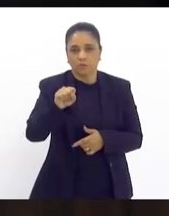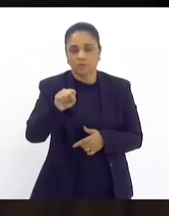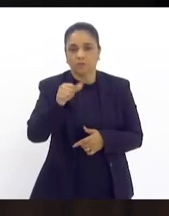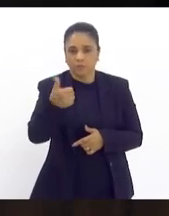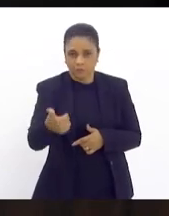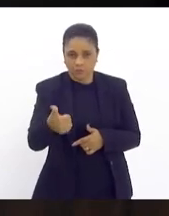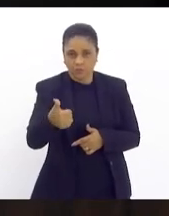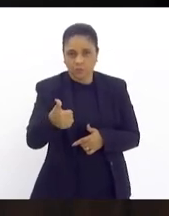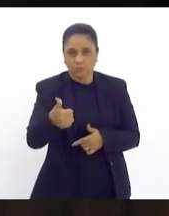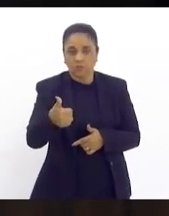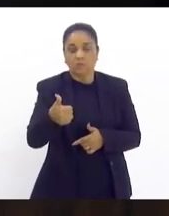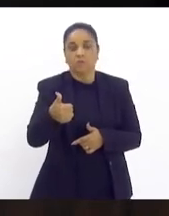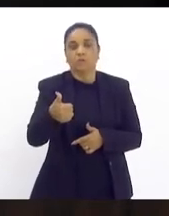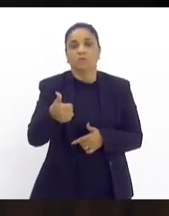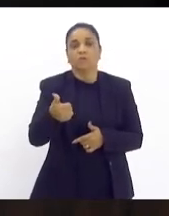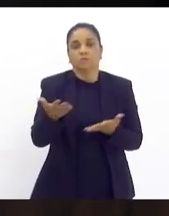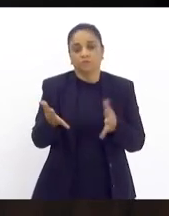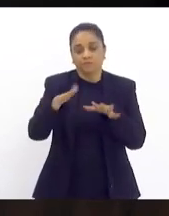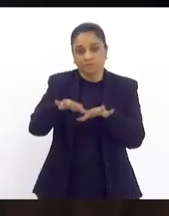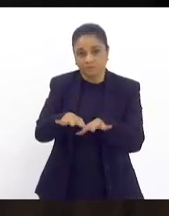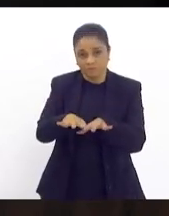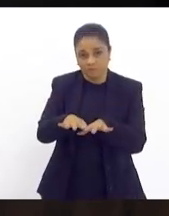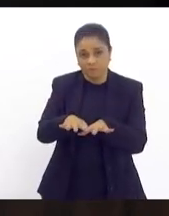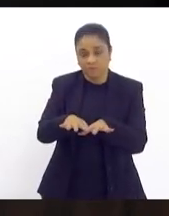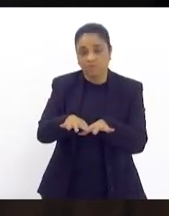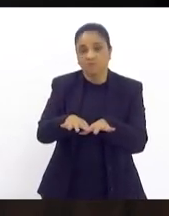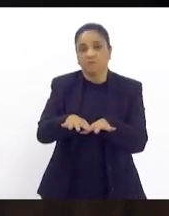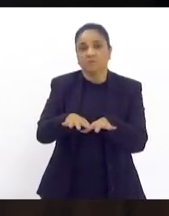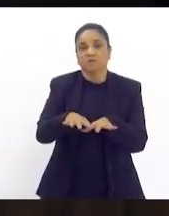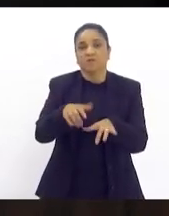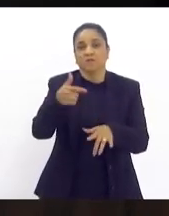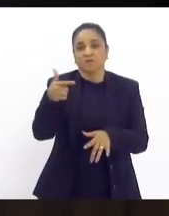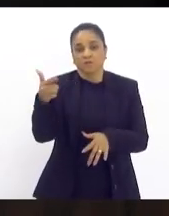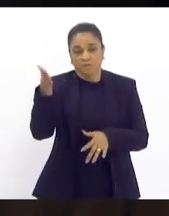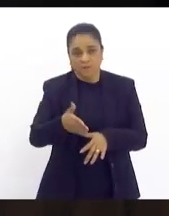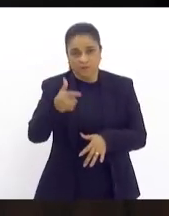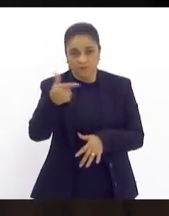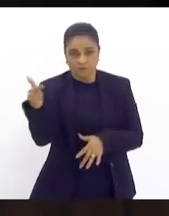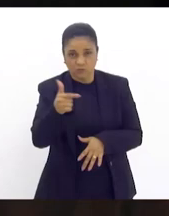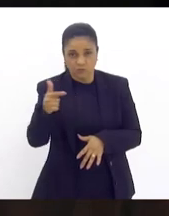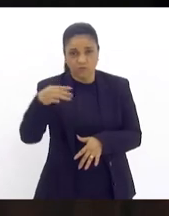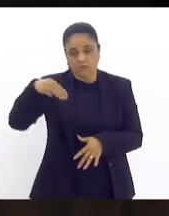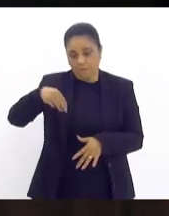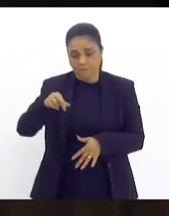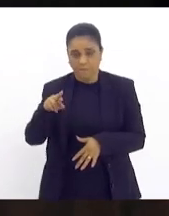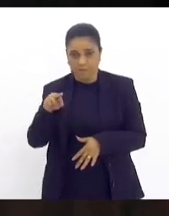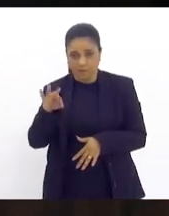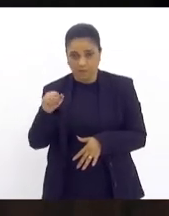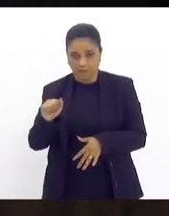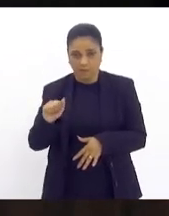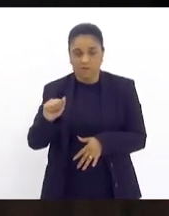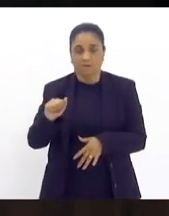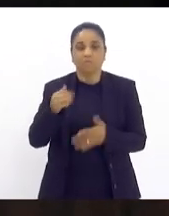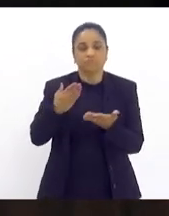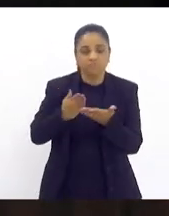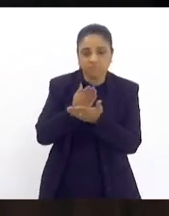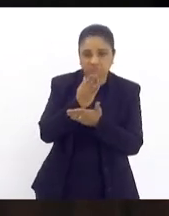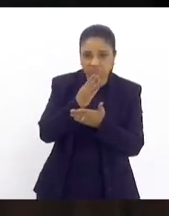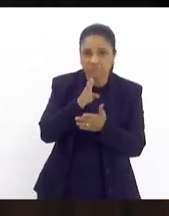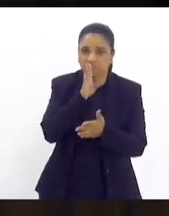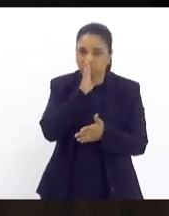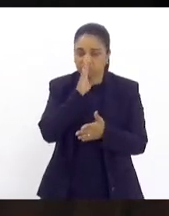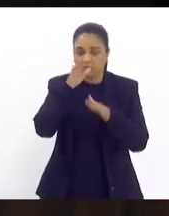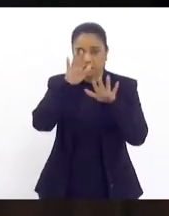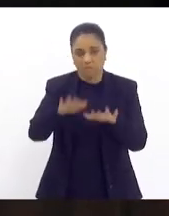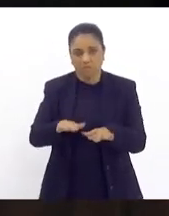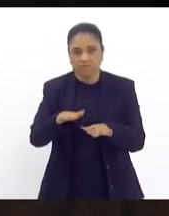requerimento de inclusão do projeto 6181 de 22 a deputada Marta Rocha permanece Como estão